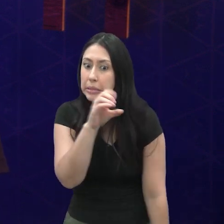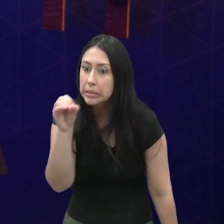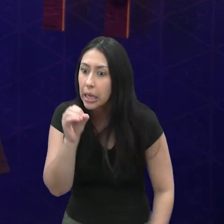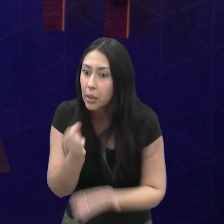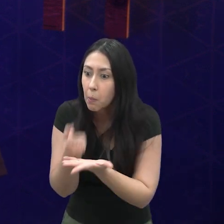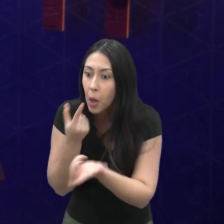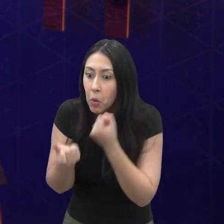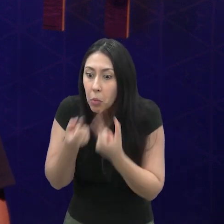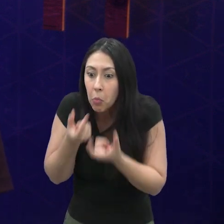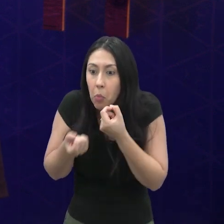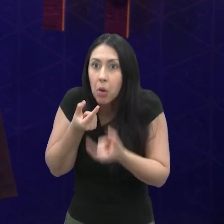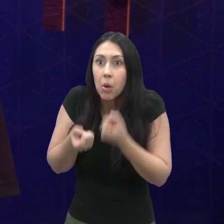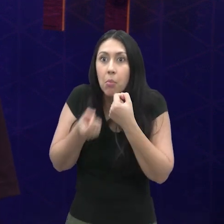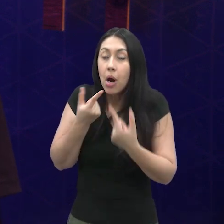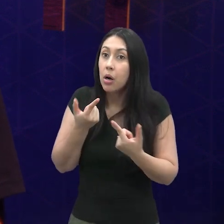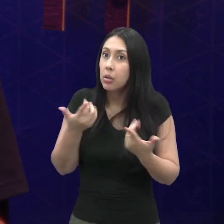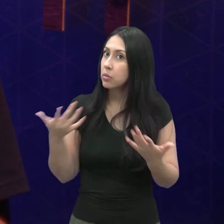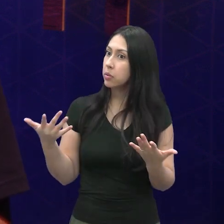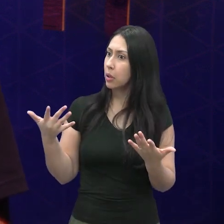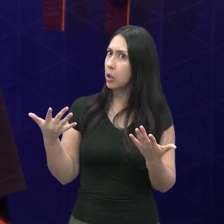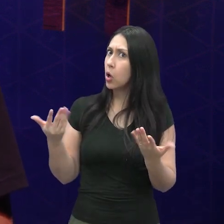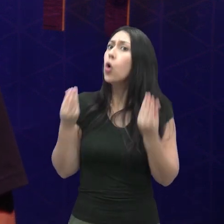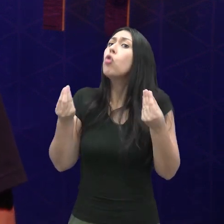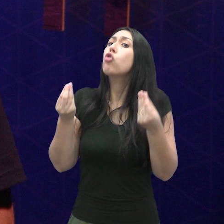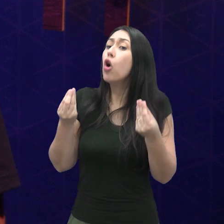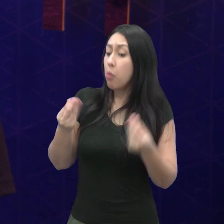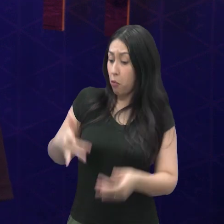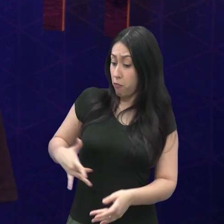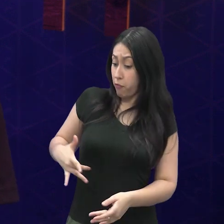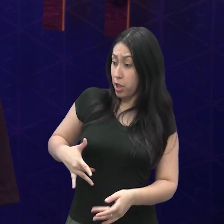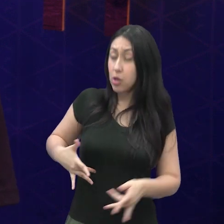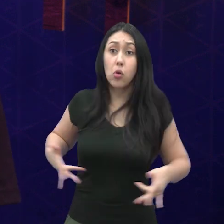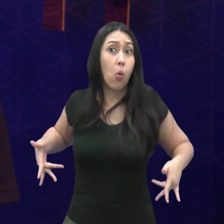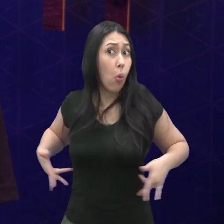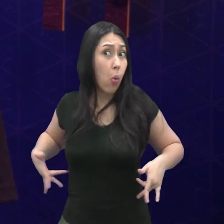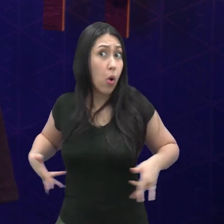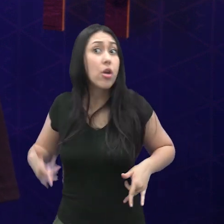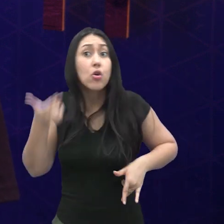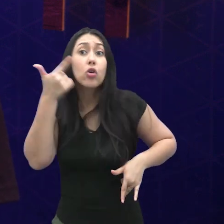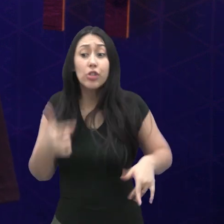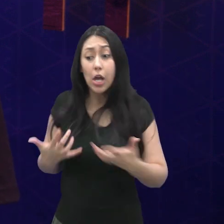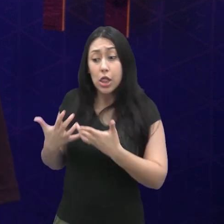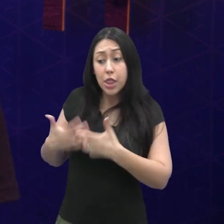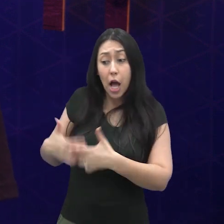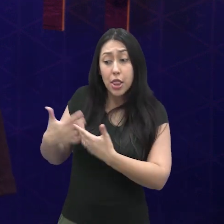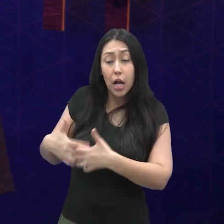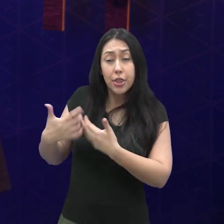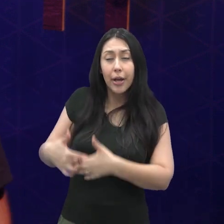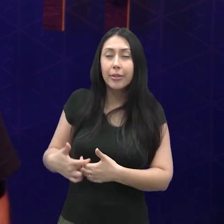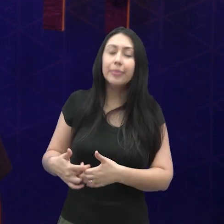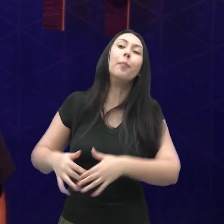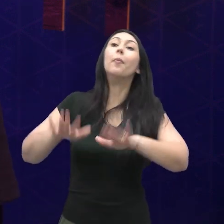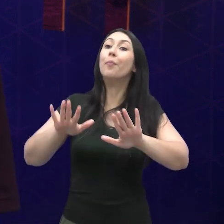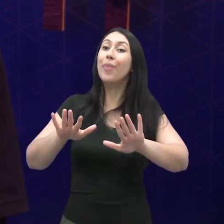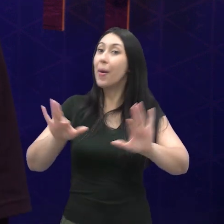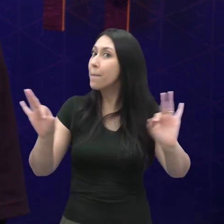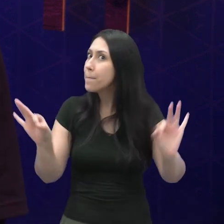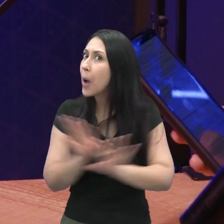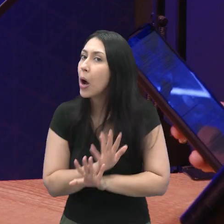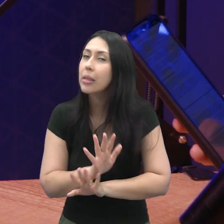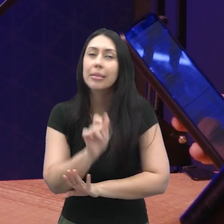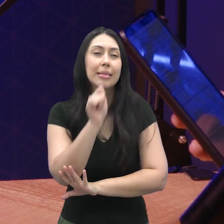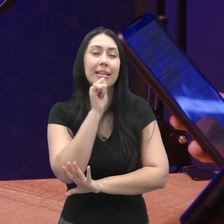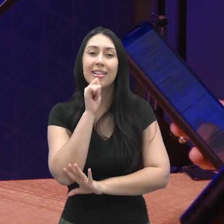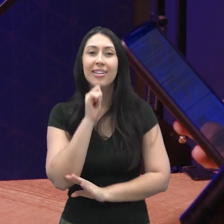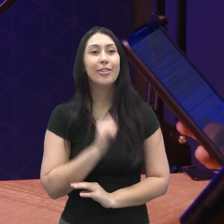100, né? E esse rim aí, esse fígado para absorver, filtrar tudo isso. Mas não para por aí,